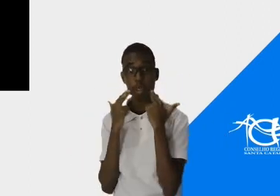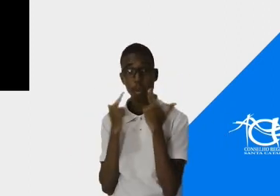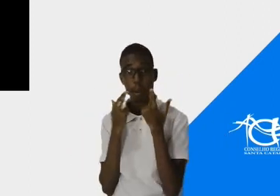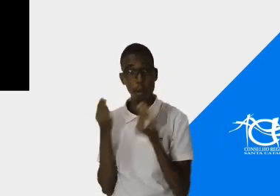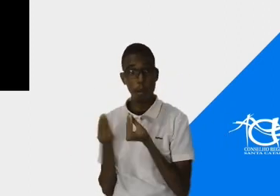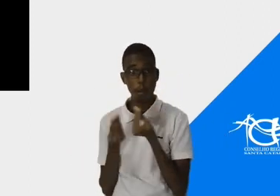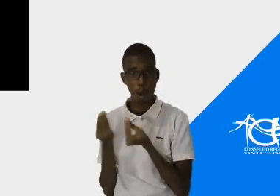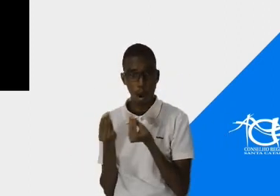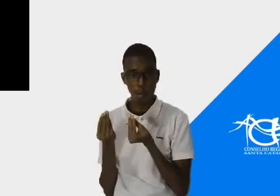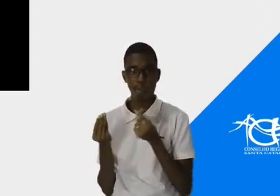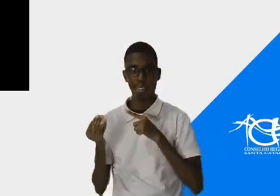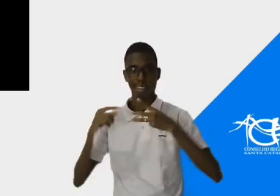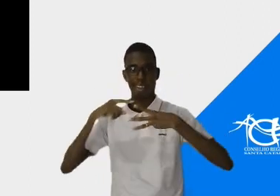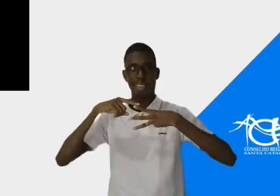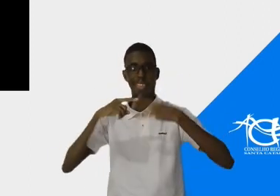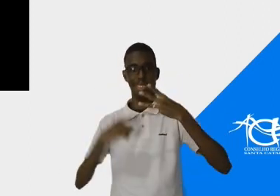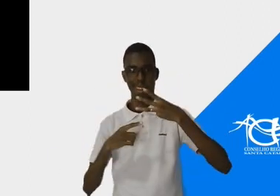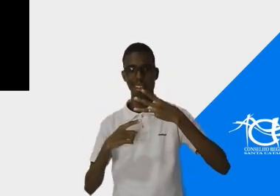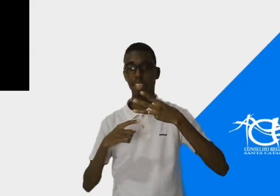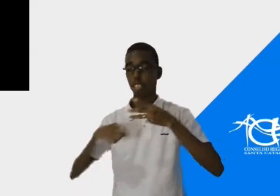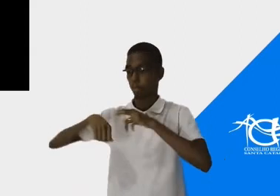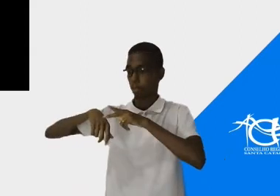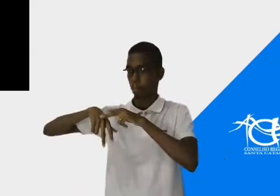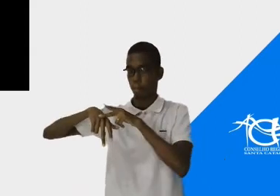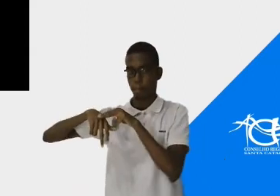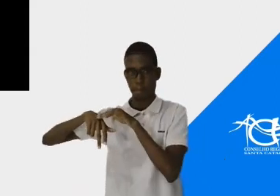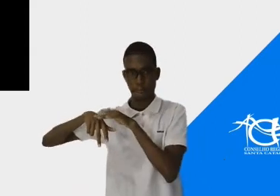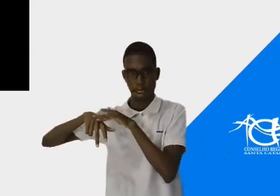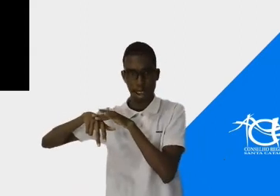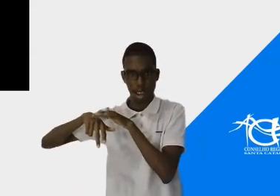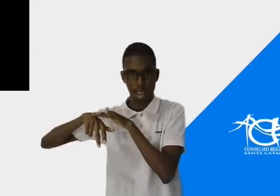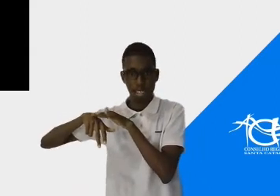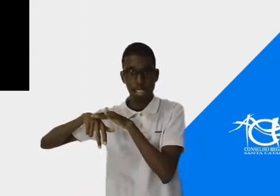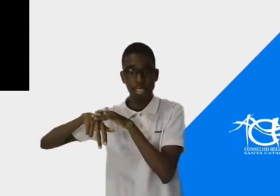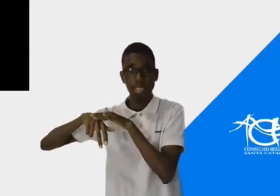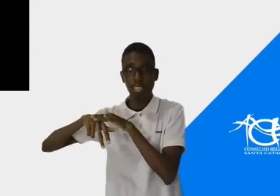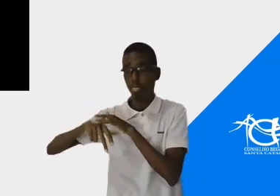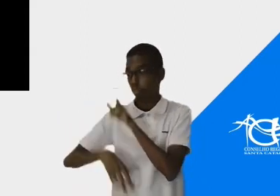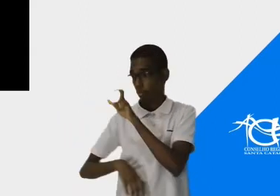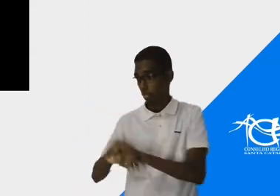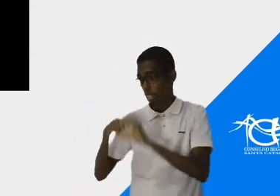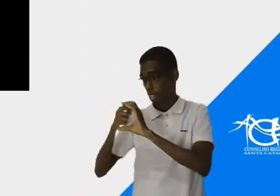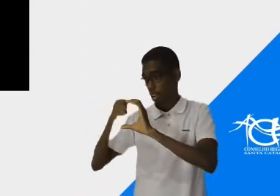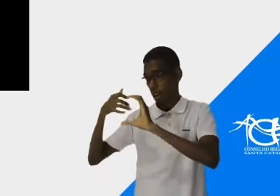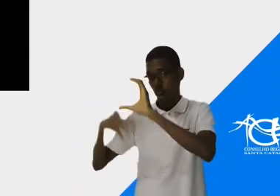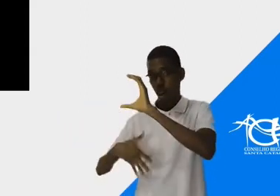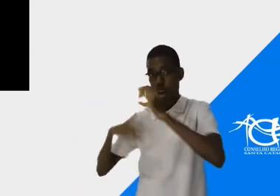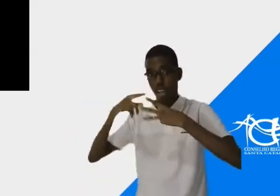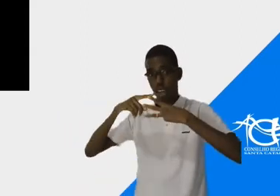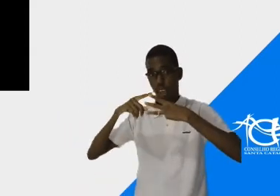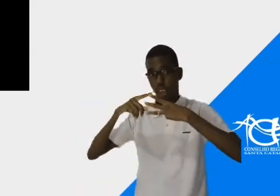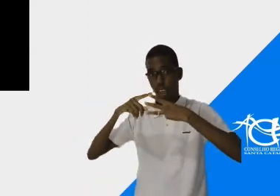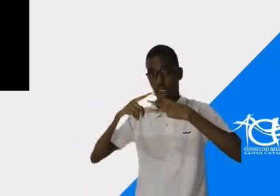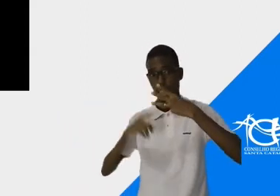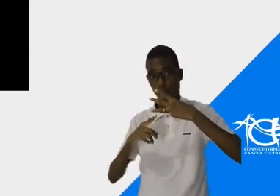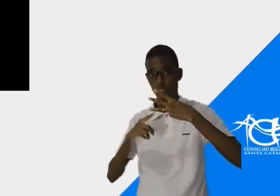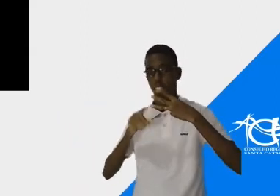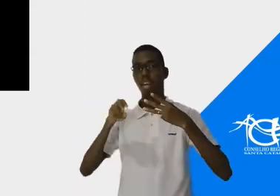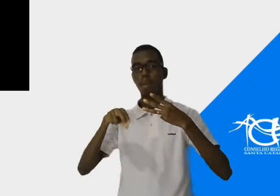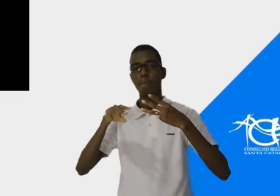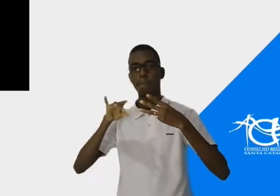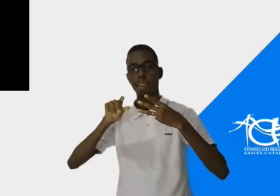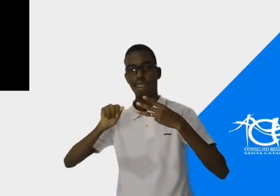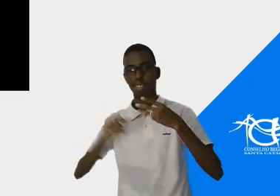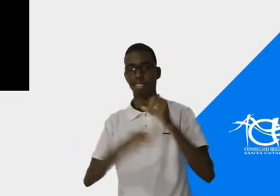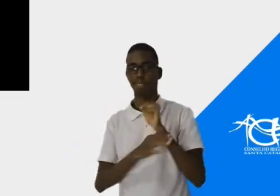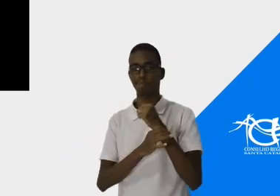para nós no hospital, em tese ele tem uma tríade, que é a demência associada ao distúrbio da marcha e a incontinência